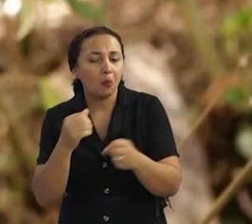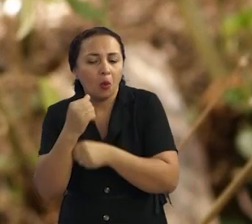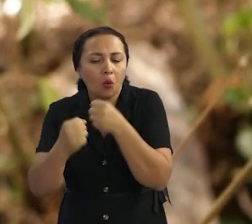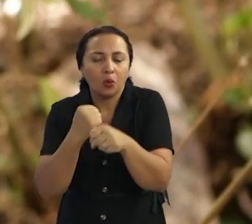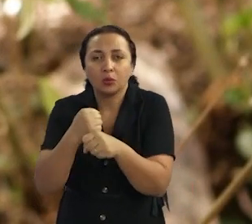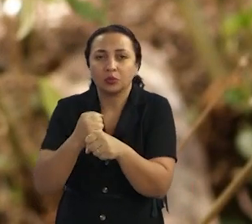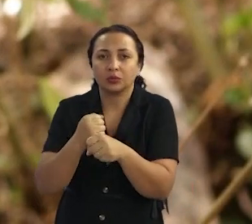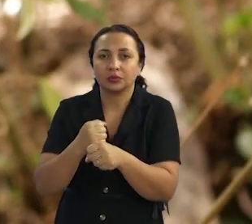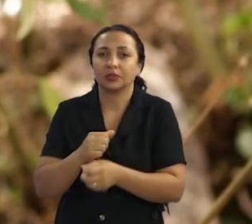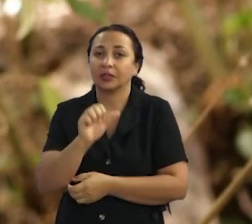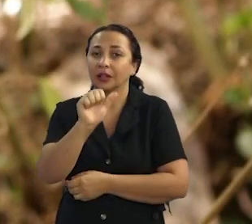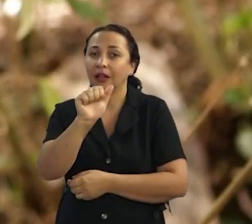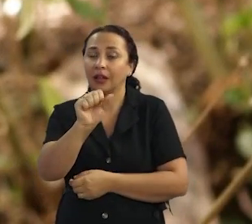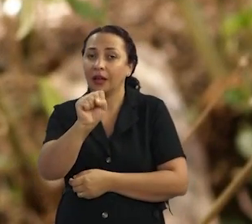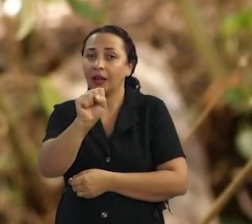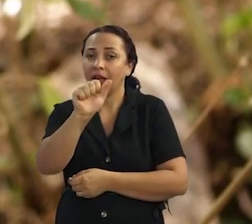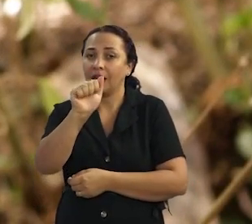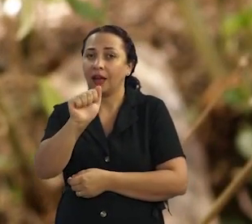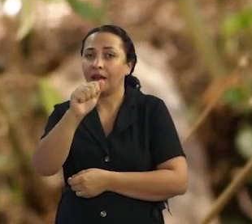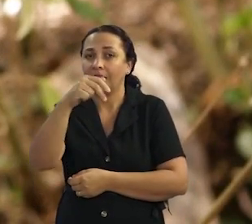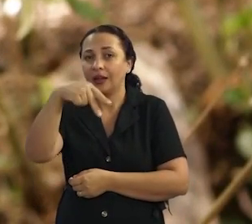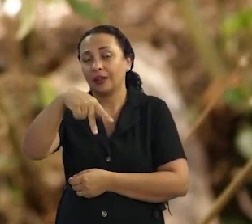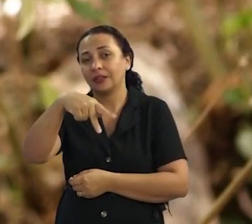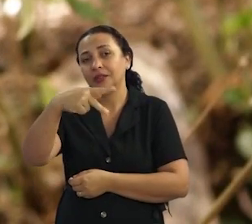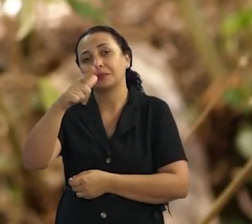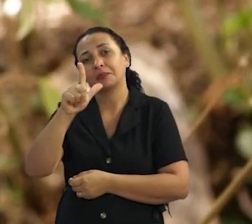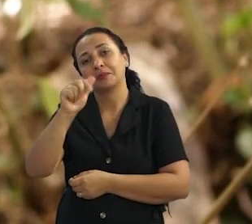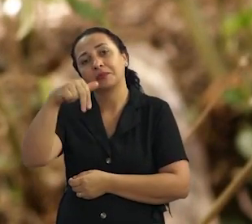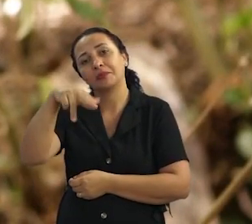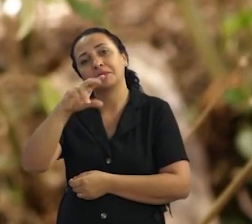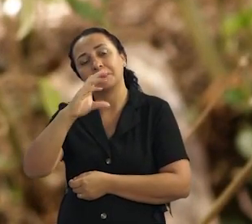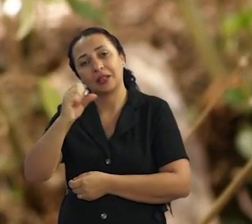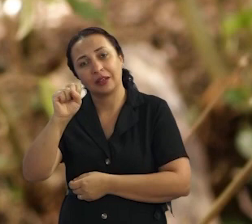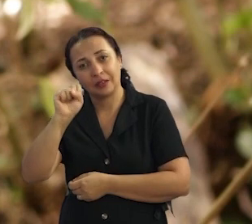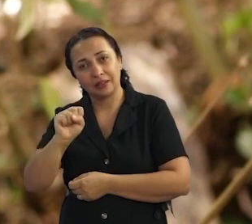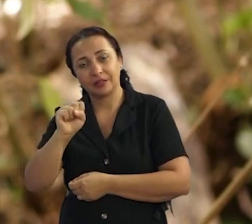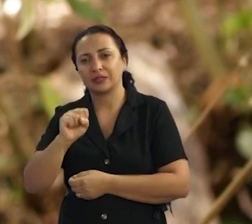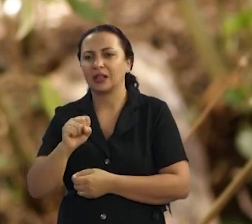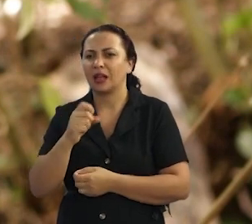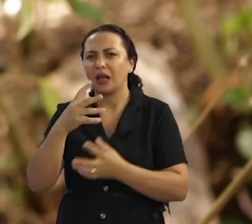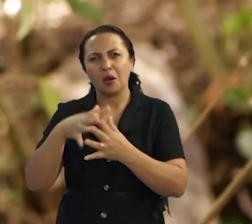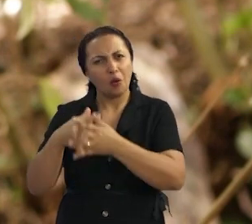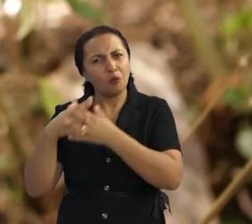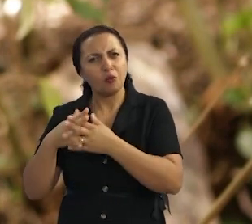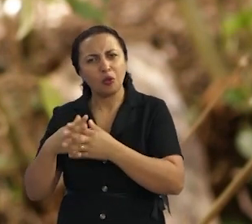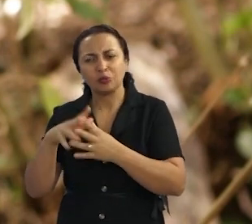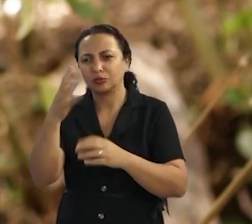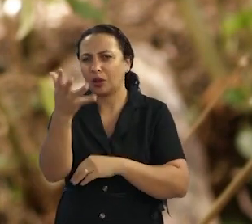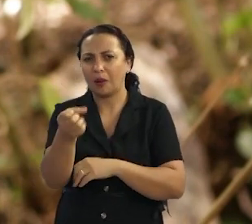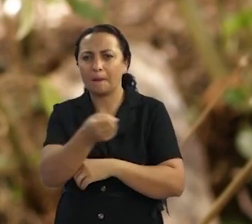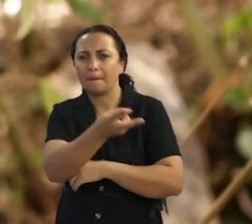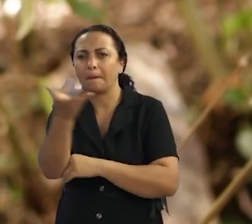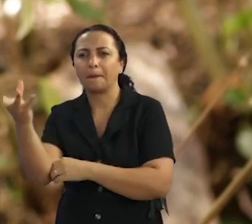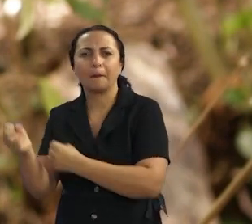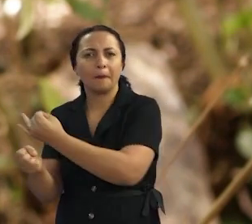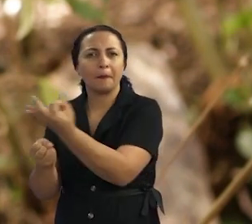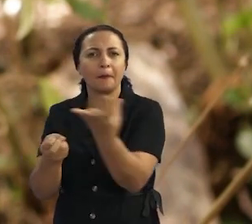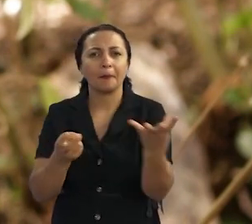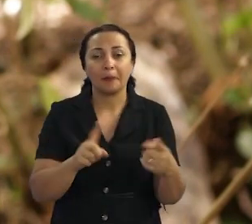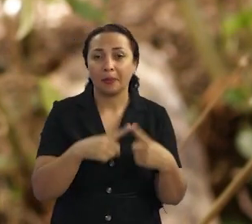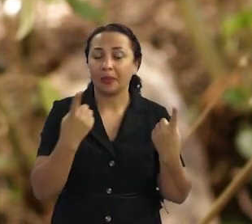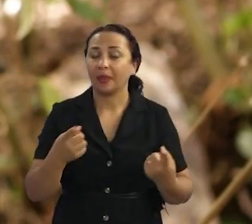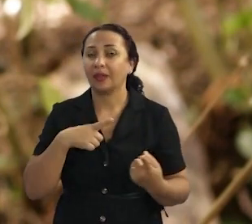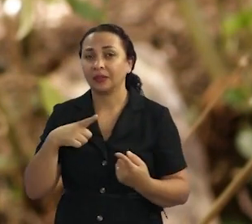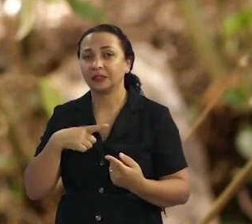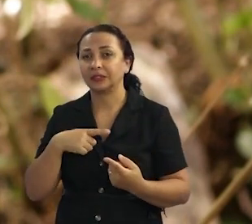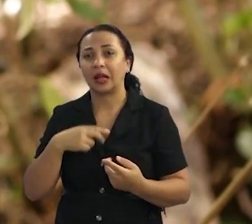Por muito tempo, as punks, plantas alimentícias não convencionais, eram confundidas com mato. Mas pesquisas atuais que buscam